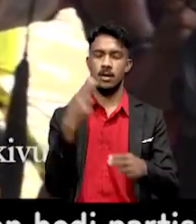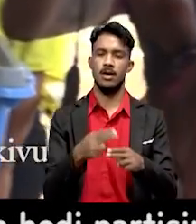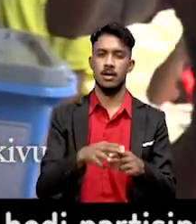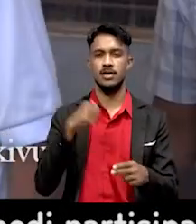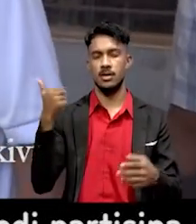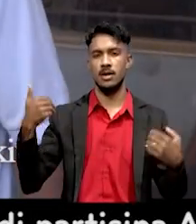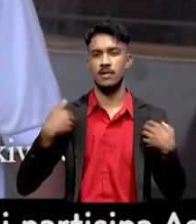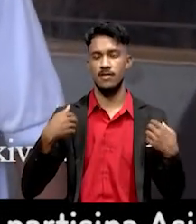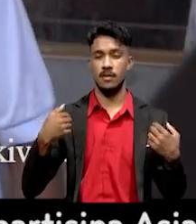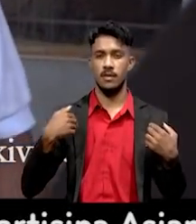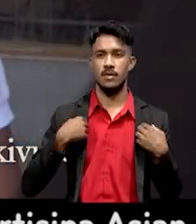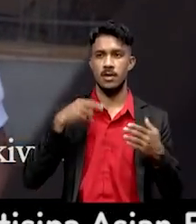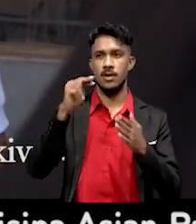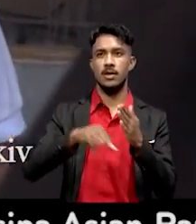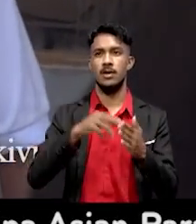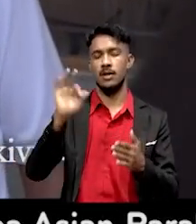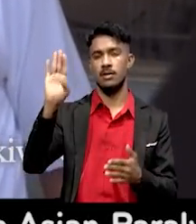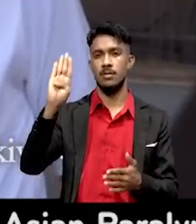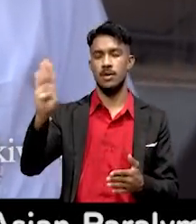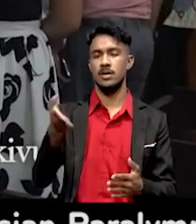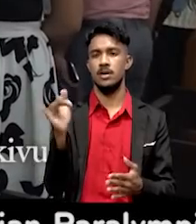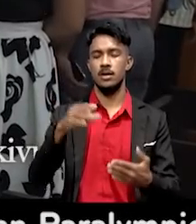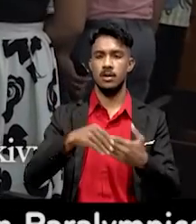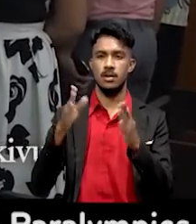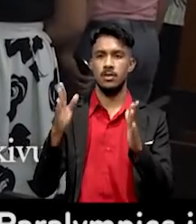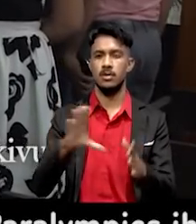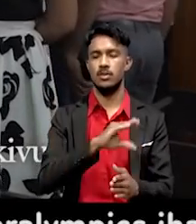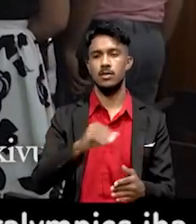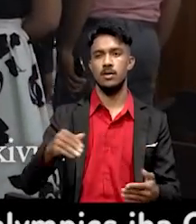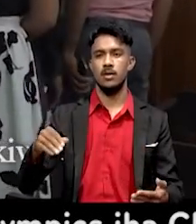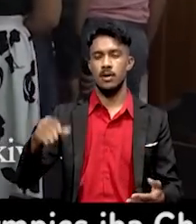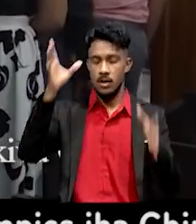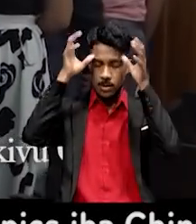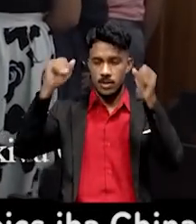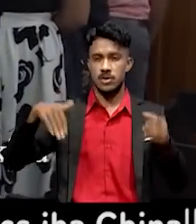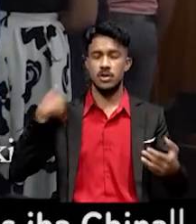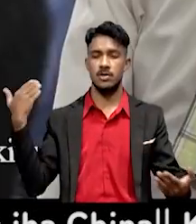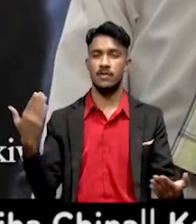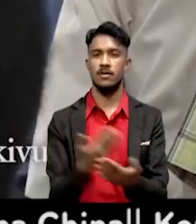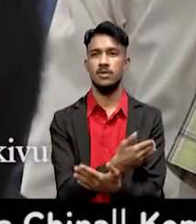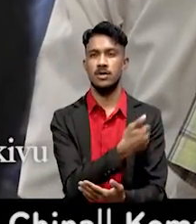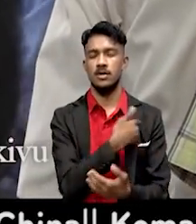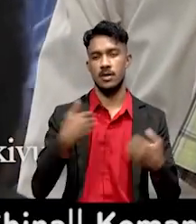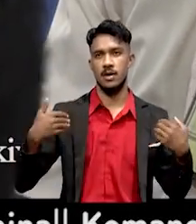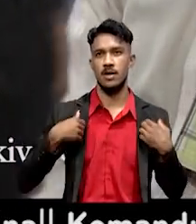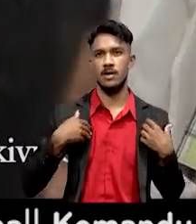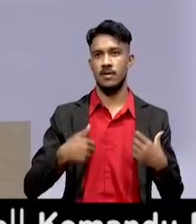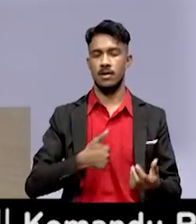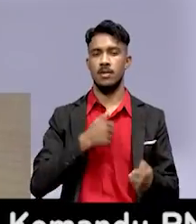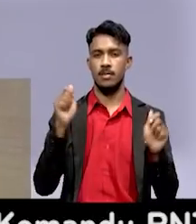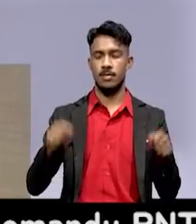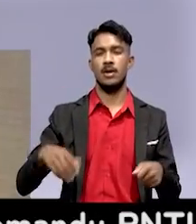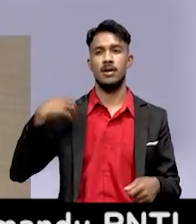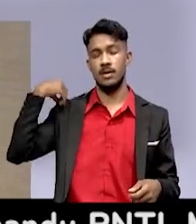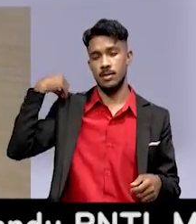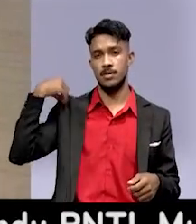sira, tantu husi lider resistensia no gerasang fong. Maybe sidau iha sang ruma nebe bele indika kandidatura